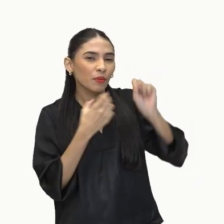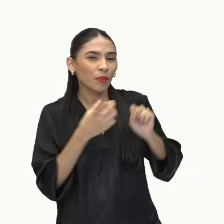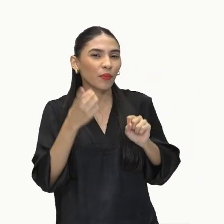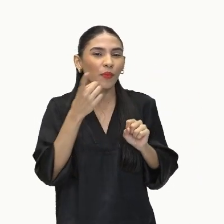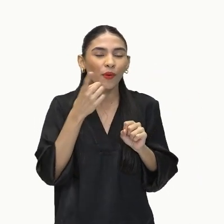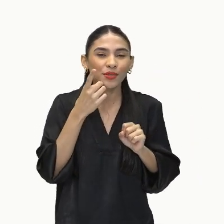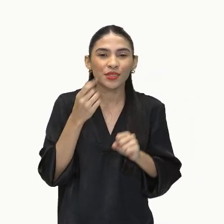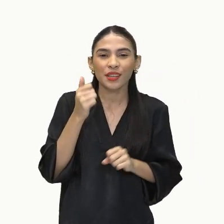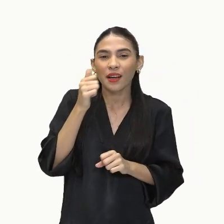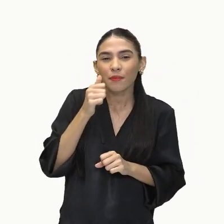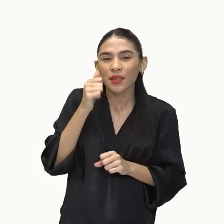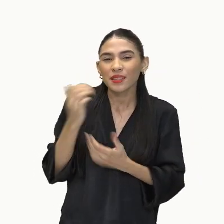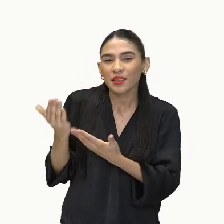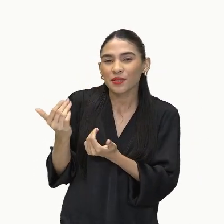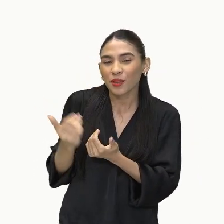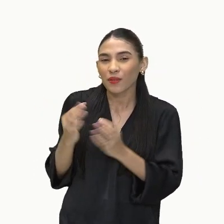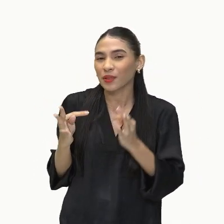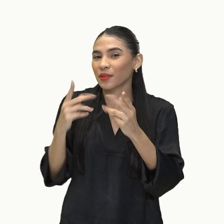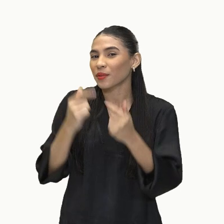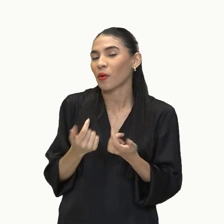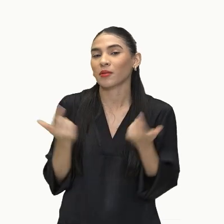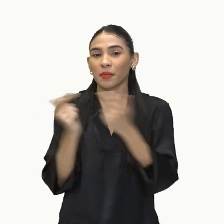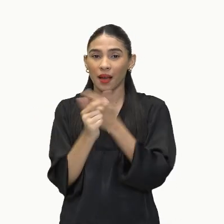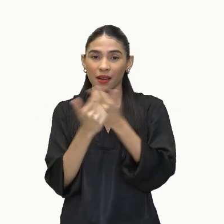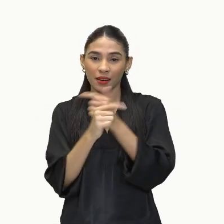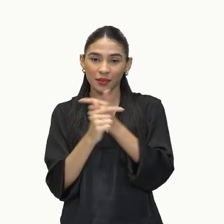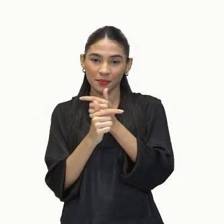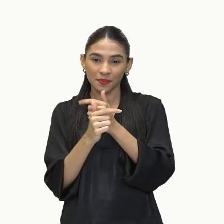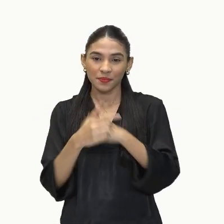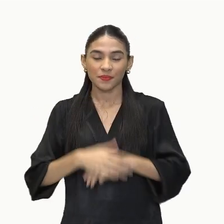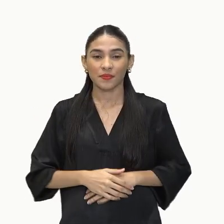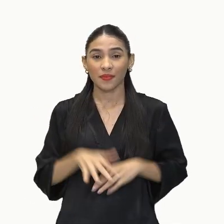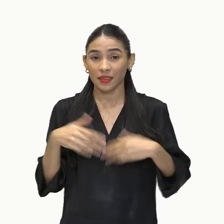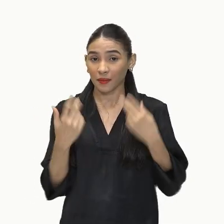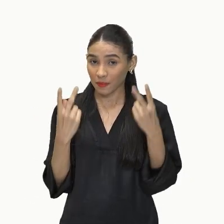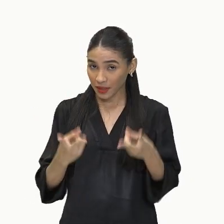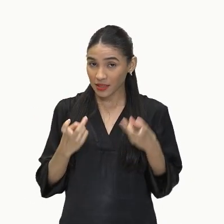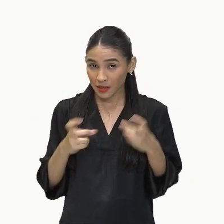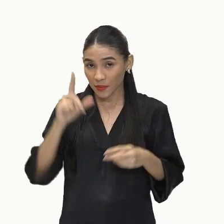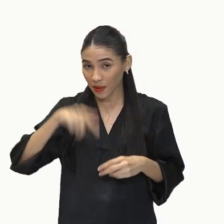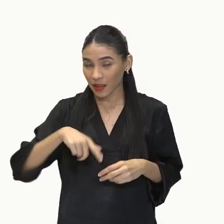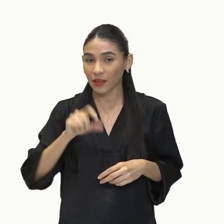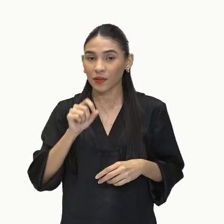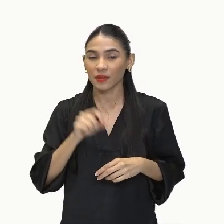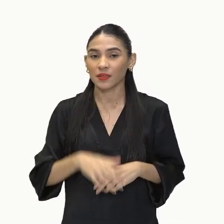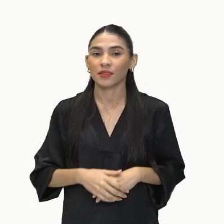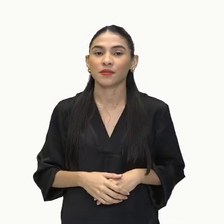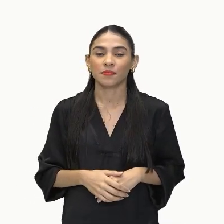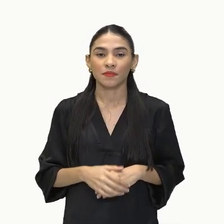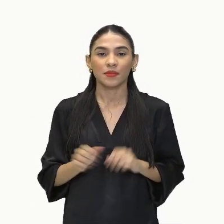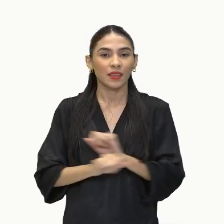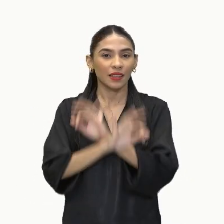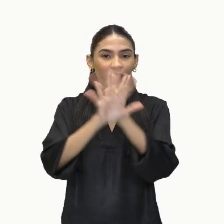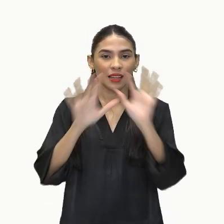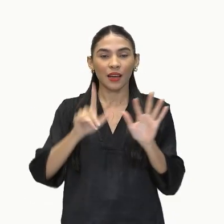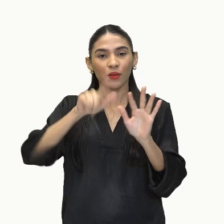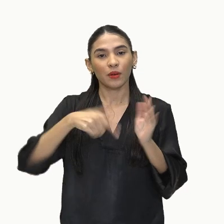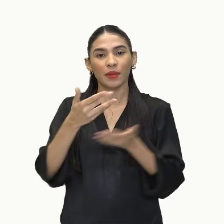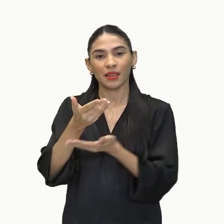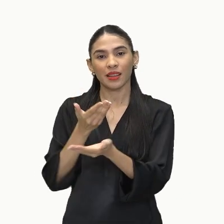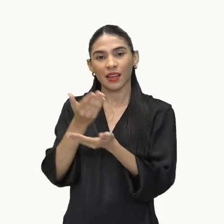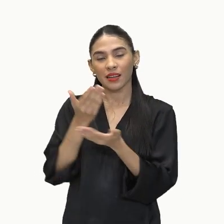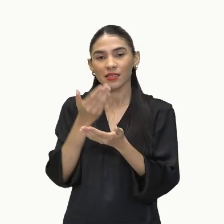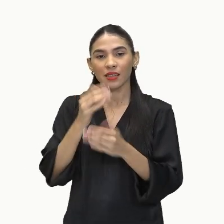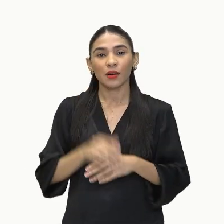dia da garotinha, todos caíram na risada. E observe que isso daí é algo que evidencia uma interação